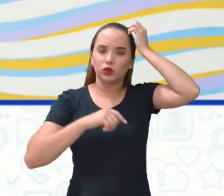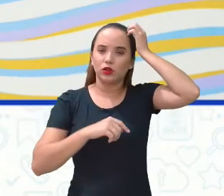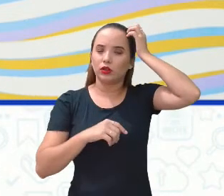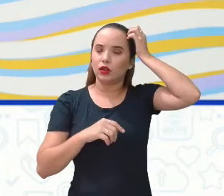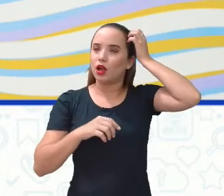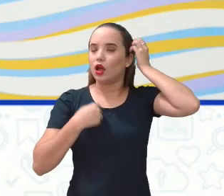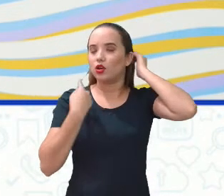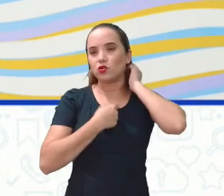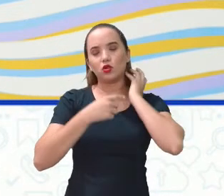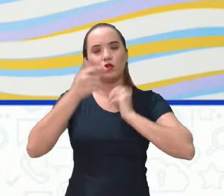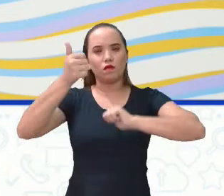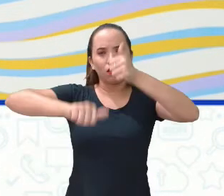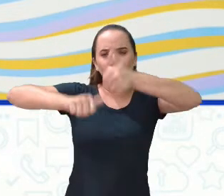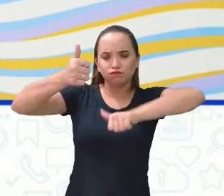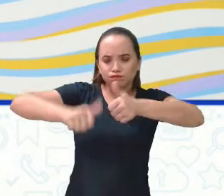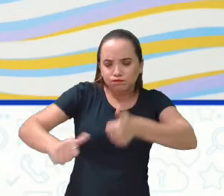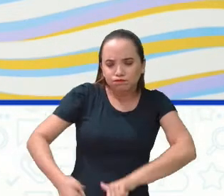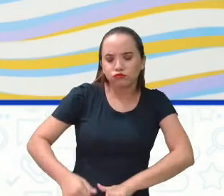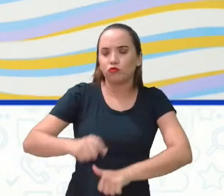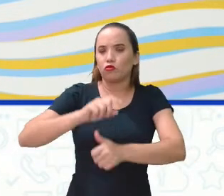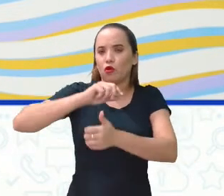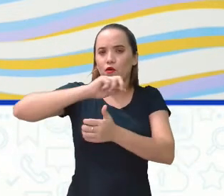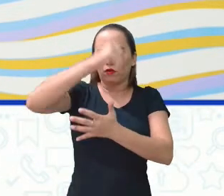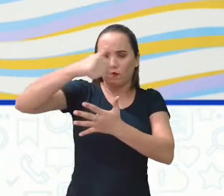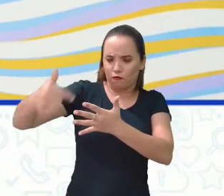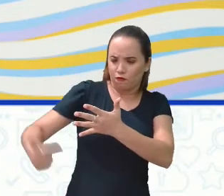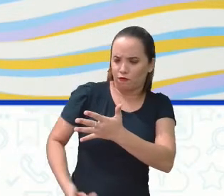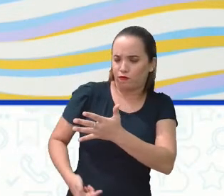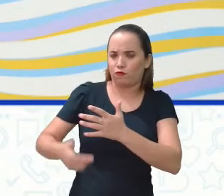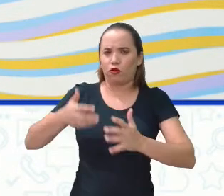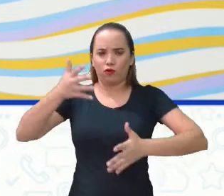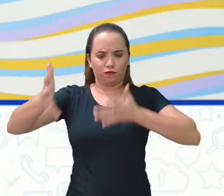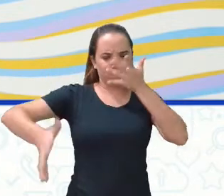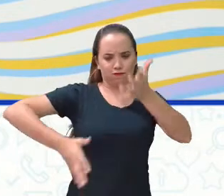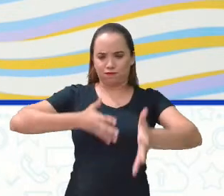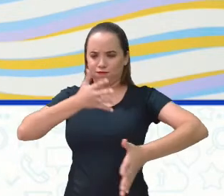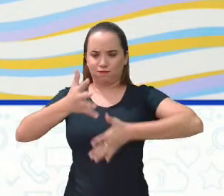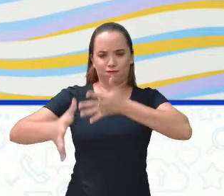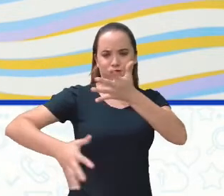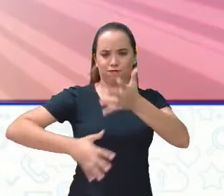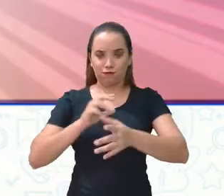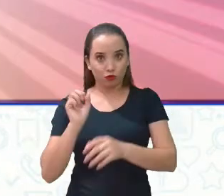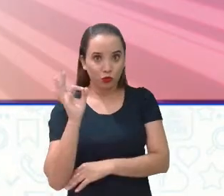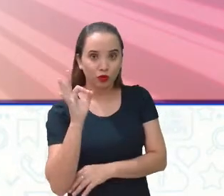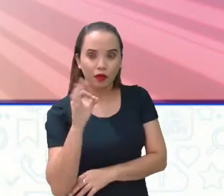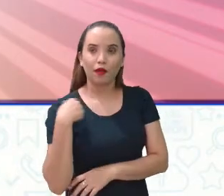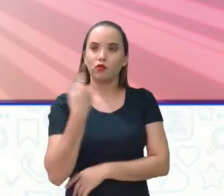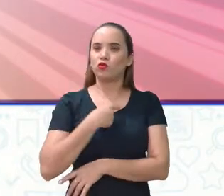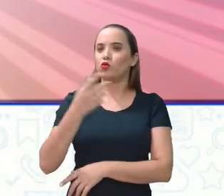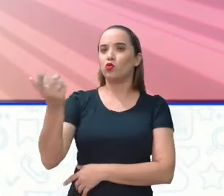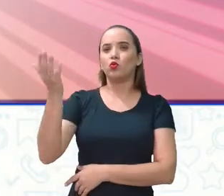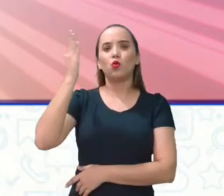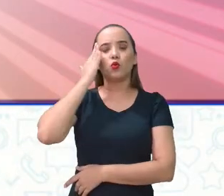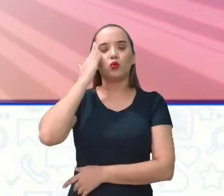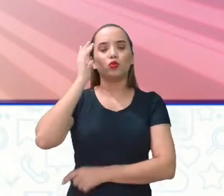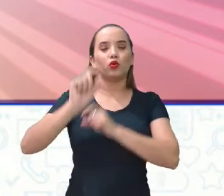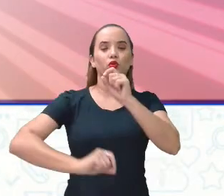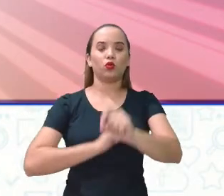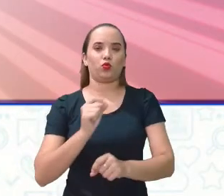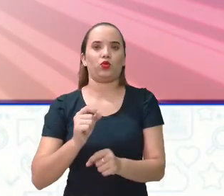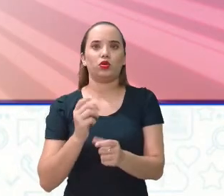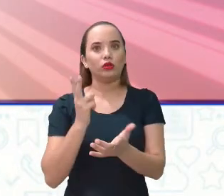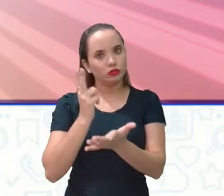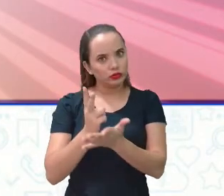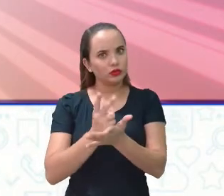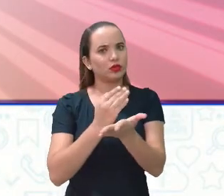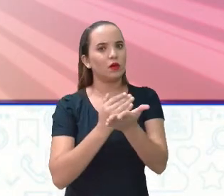exposições, entrevistas, aulas, seminários, exposição oral, certo? A gente consegue identificar o seguinte, sempre há uma